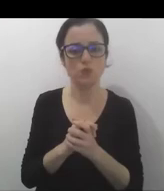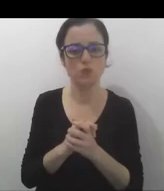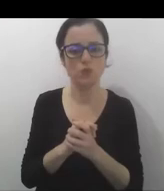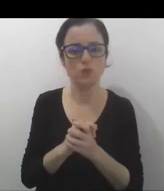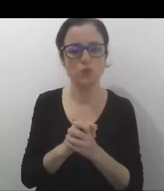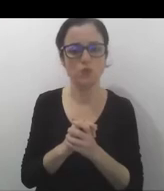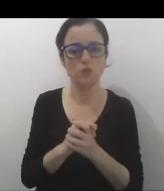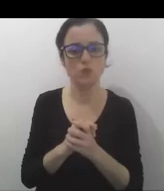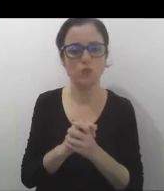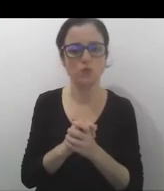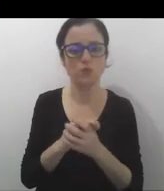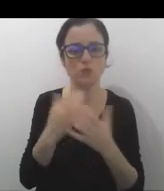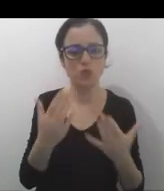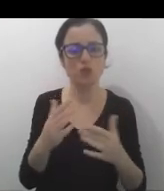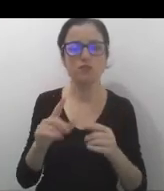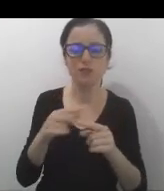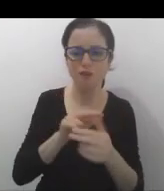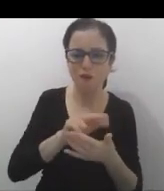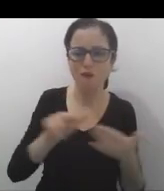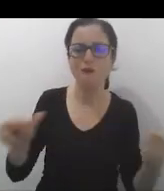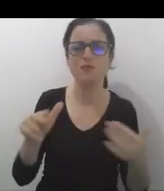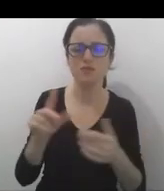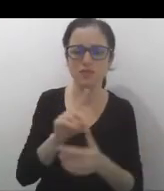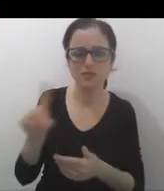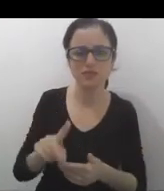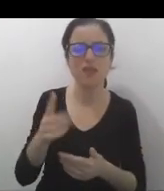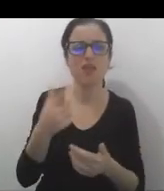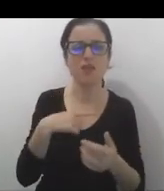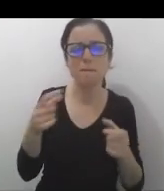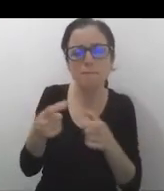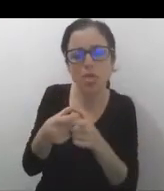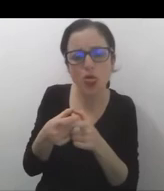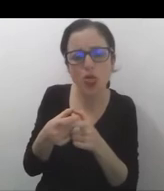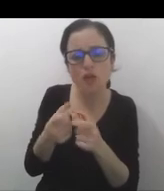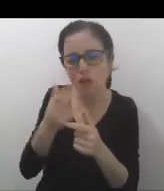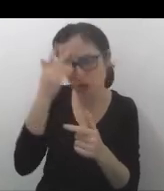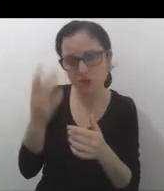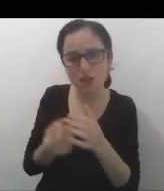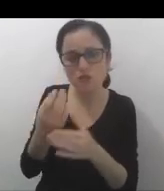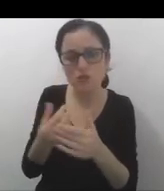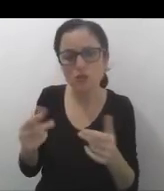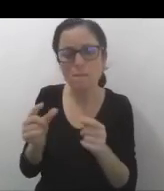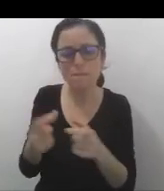ao que a gente produz, relativamente à escala que as multinacionais que produzem